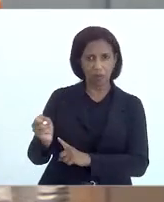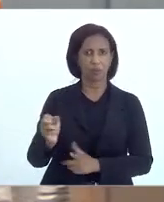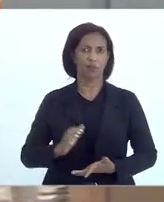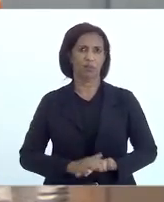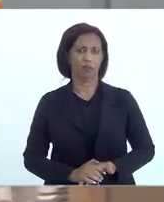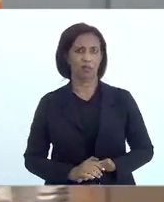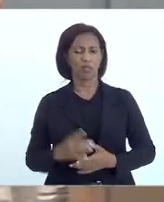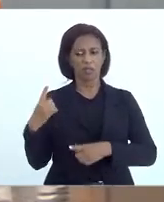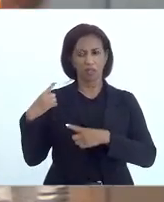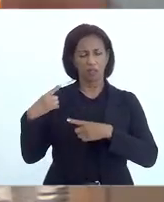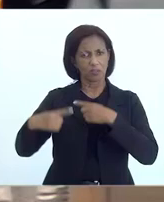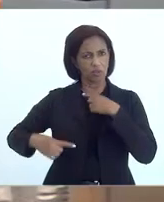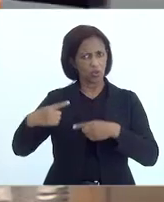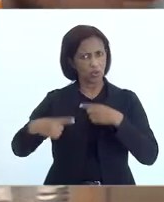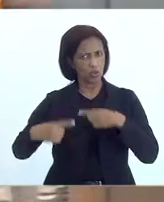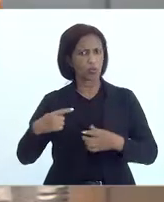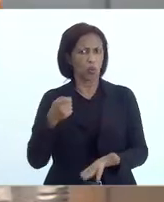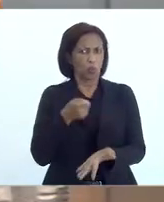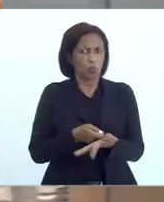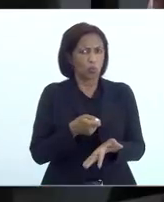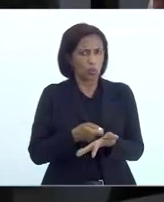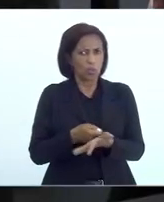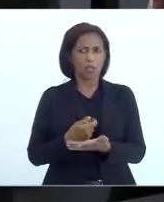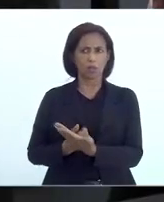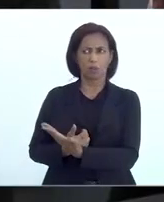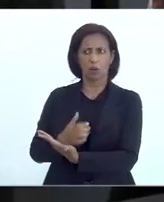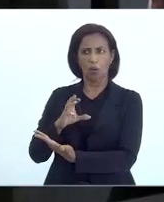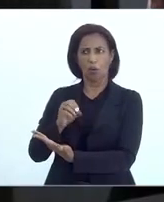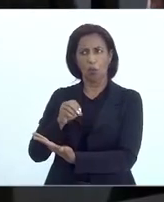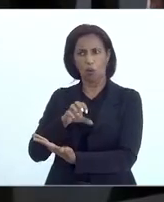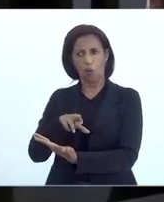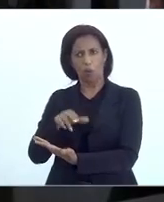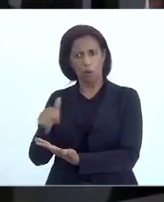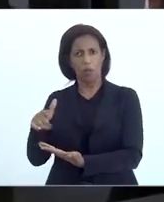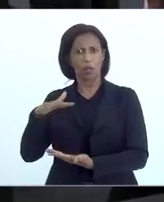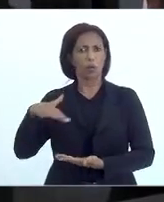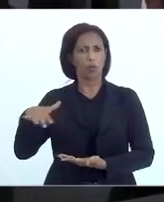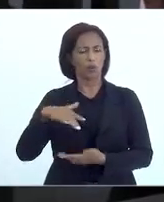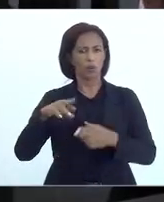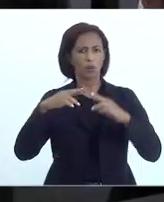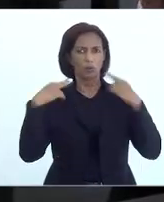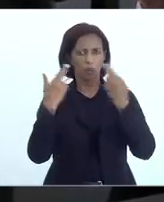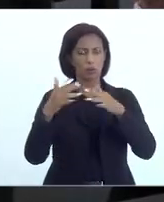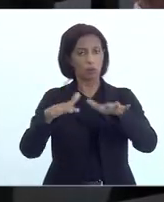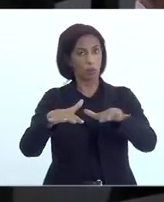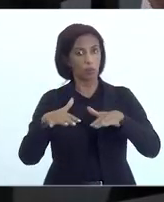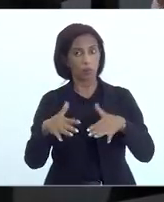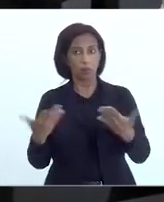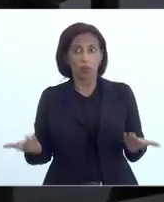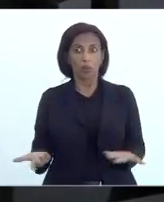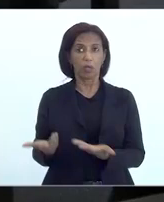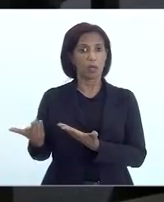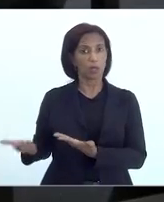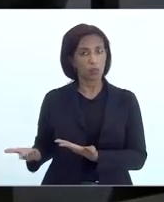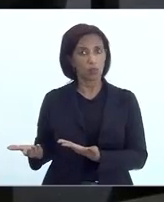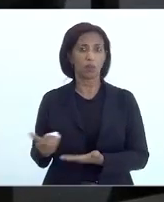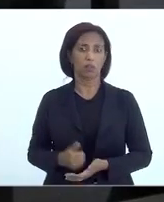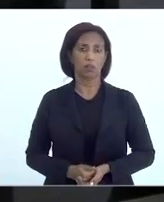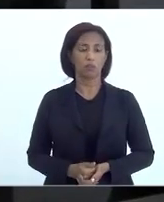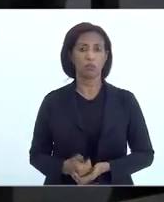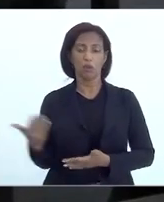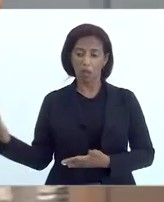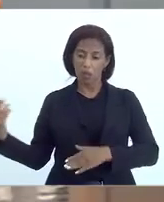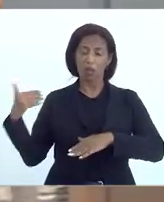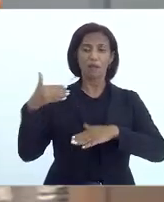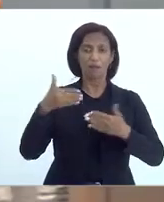já tive discussões turismo secretário Coronel Leandro inclusive no é pública e no entanto ele Justiça